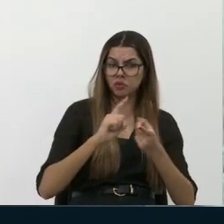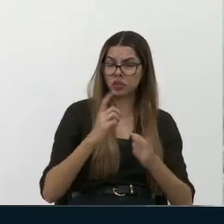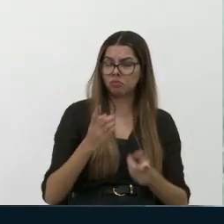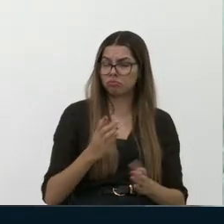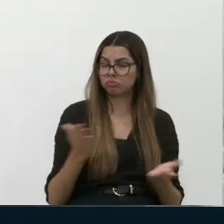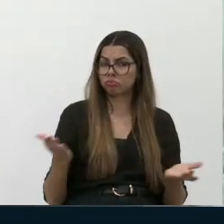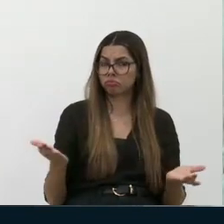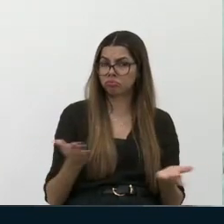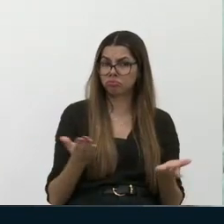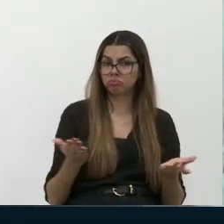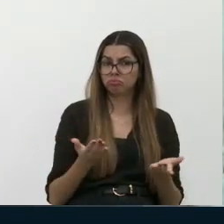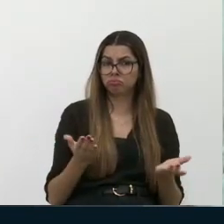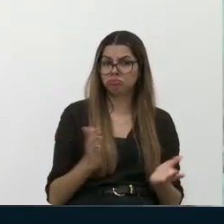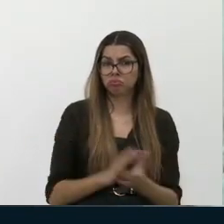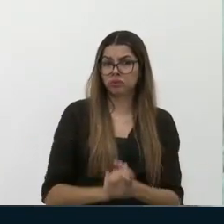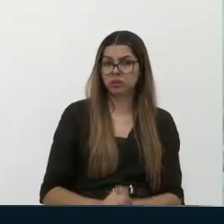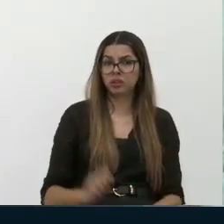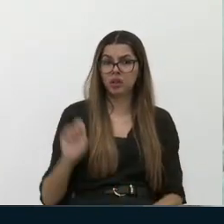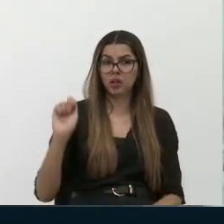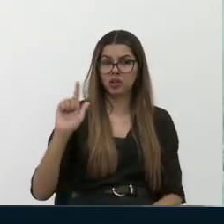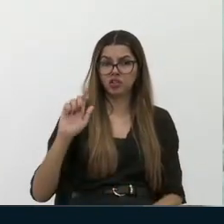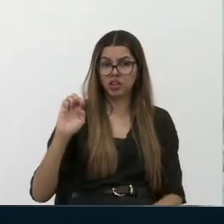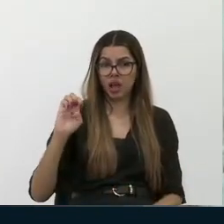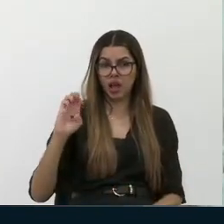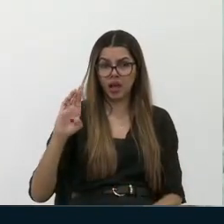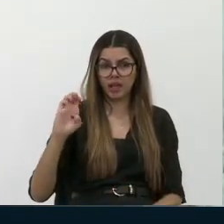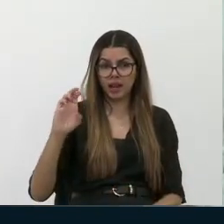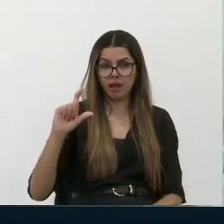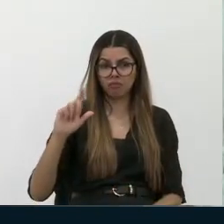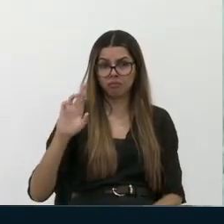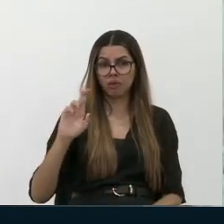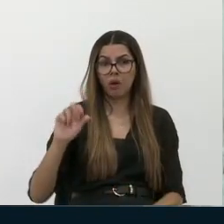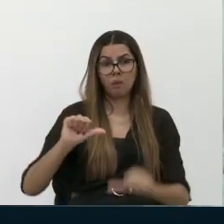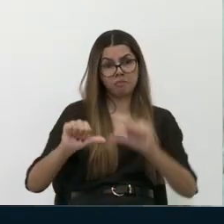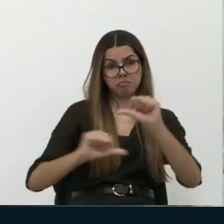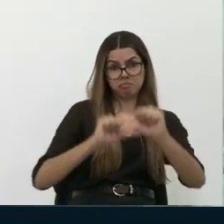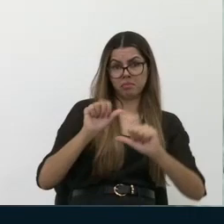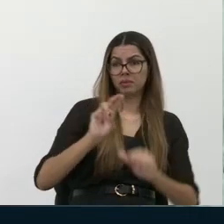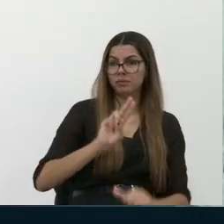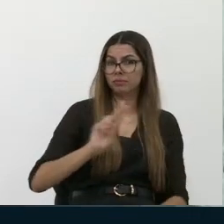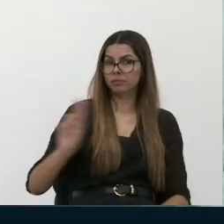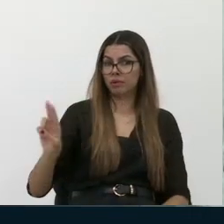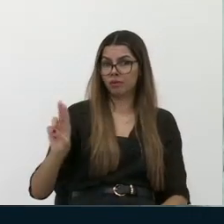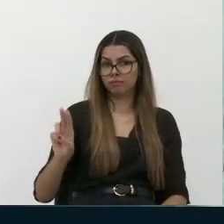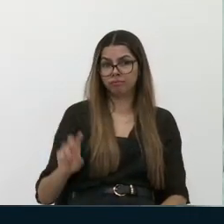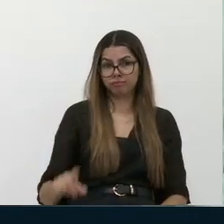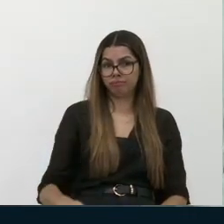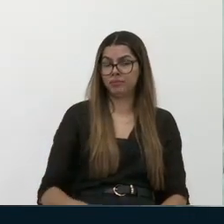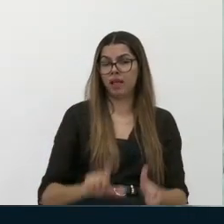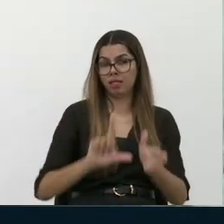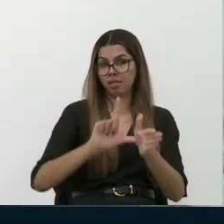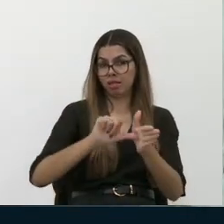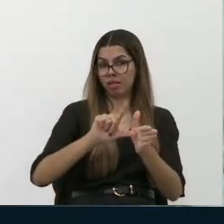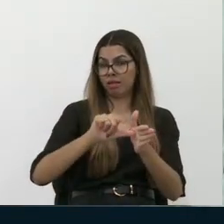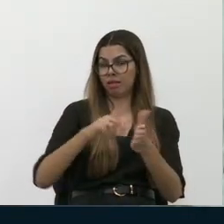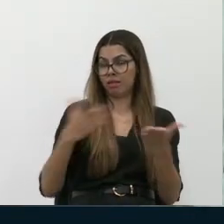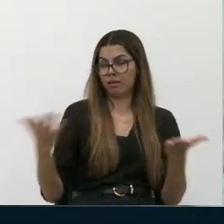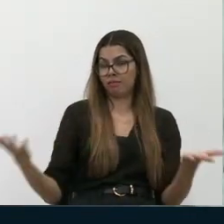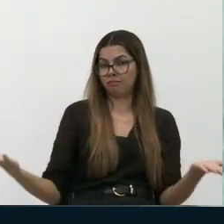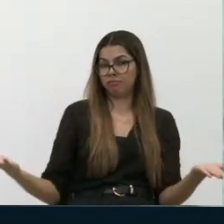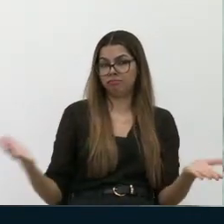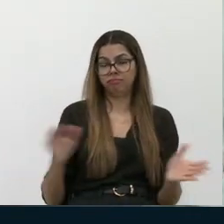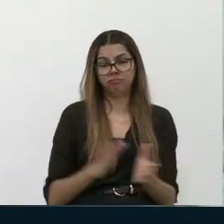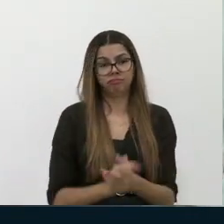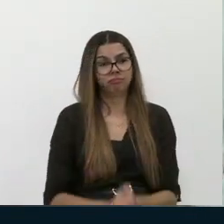hoje. Geraldo, deixa eu mudar teu nome de Geraldo Celestino para Geraldo Barrichello. Chegou um pouco atrasado, vereador, para a discussão. Então não